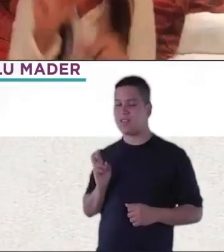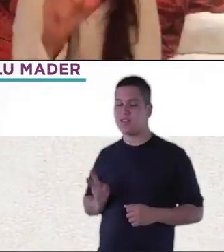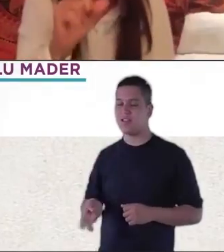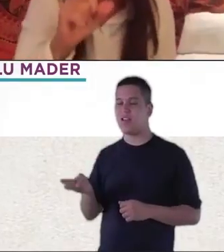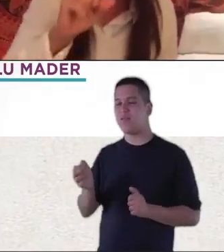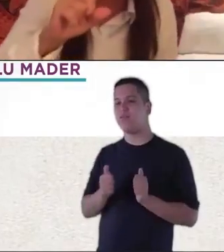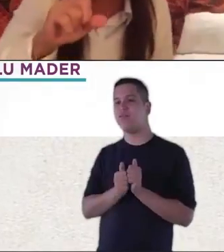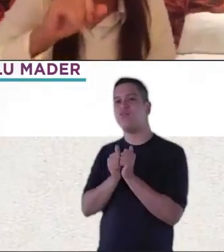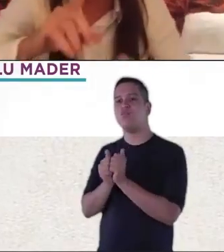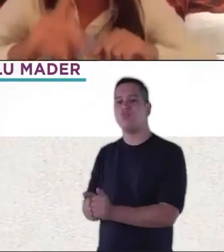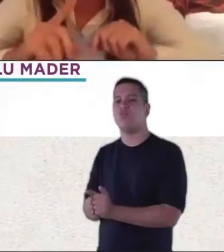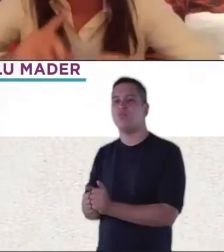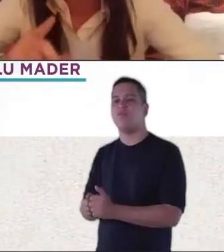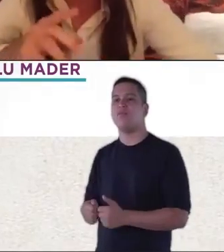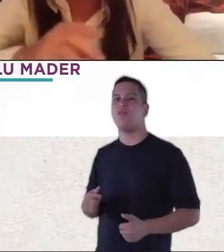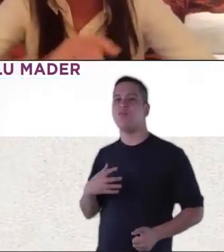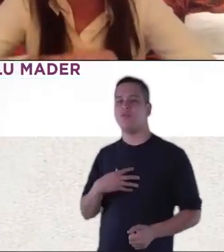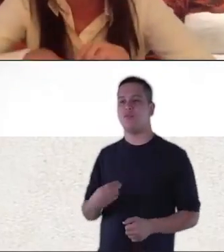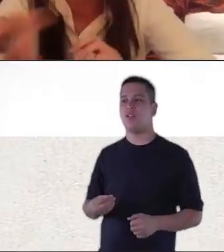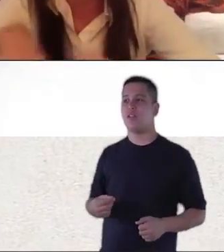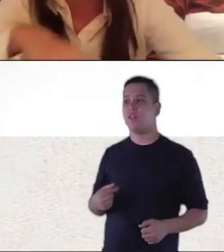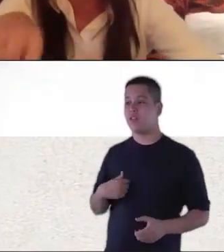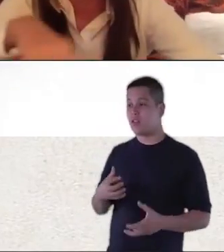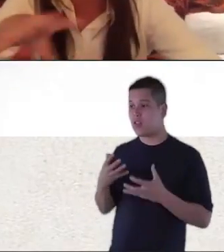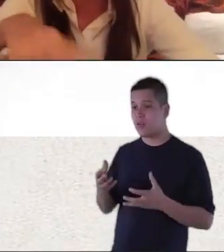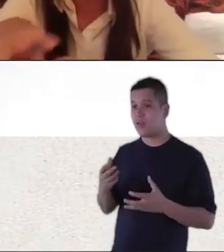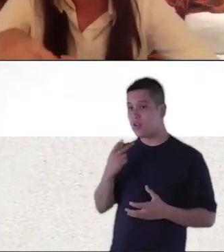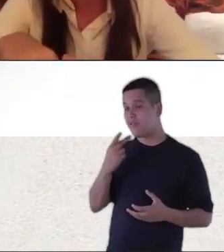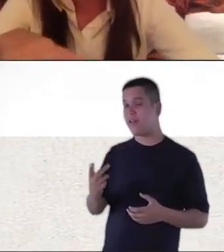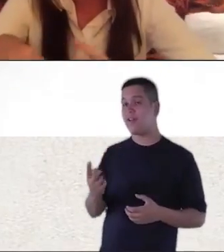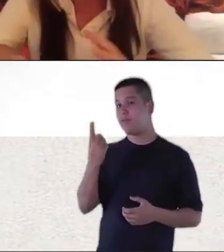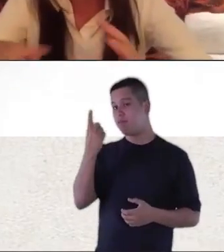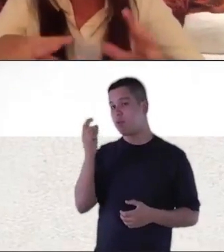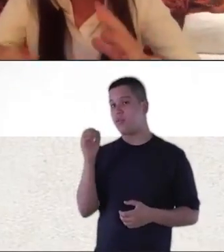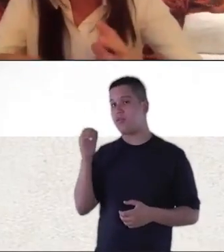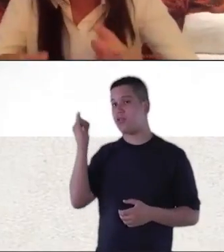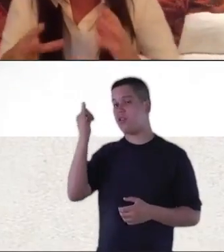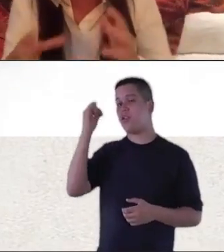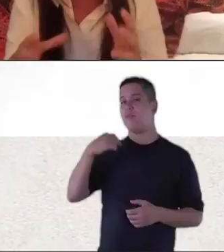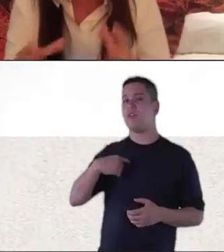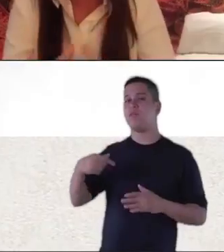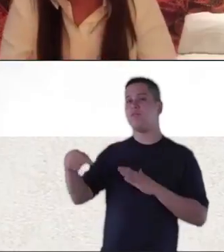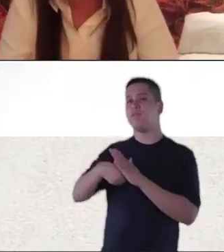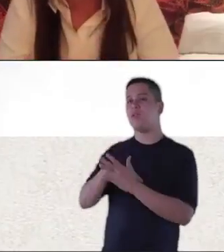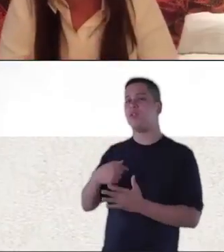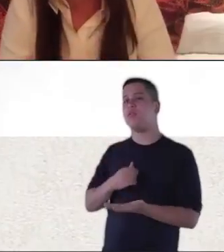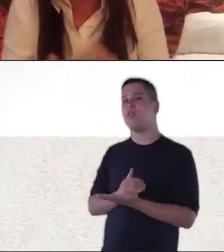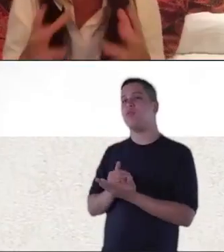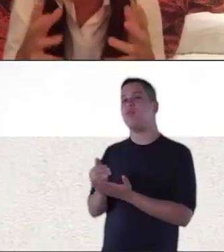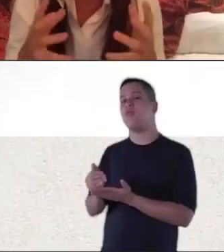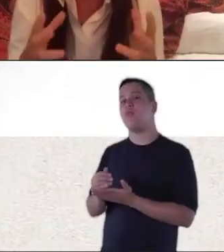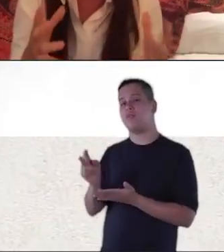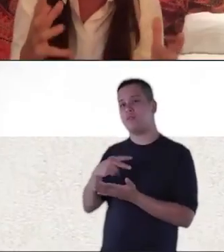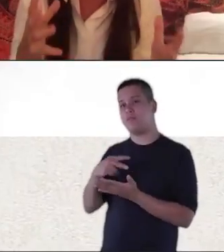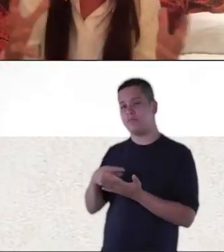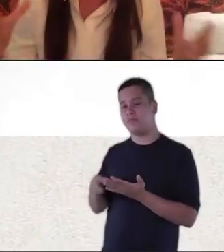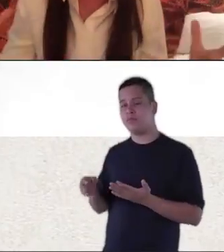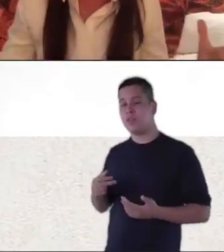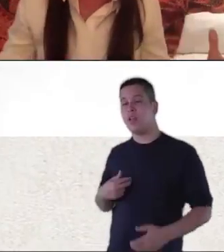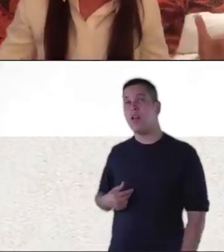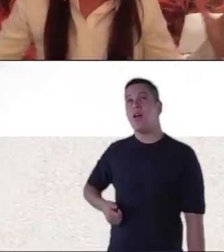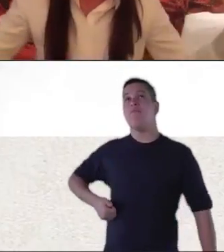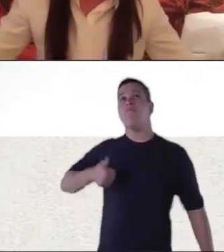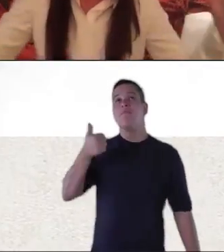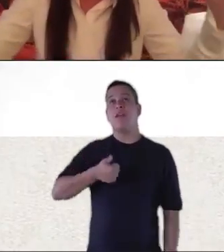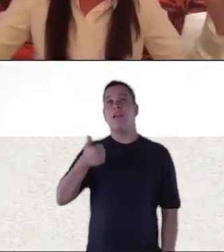chega nele. Aliás, queria aqui fazer uma menção que você perguntou do começo, da coisa da vida, do contato com a literatura. A primeira vez que eu entrei em